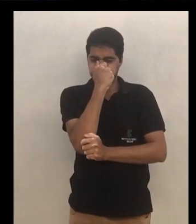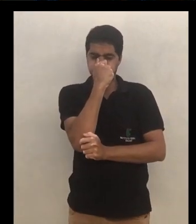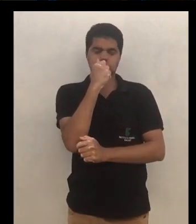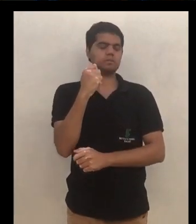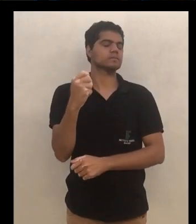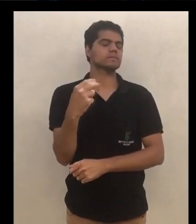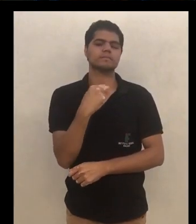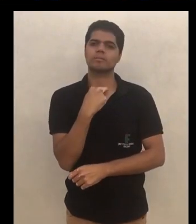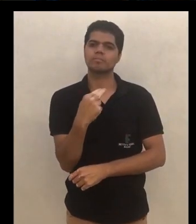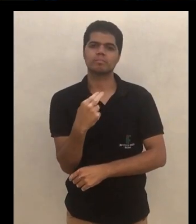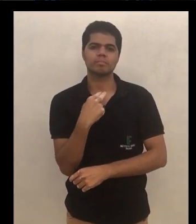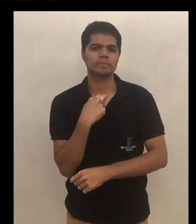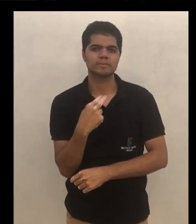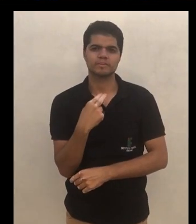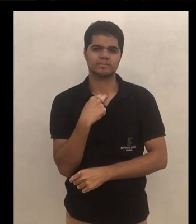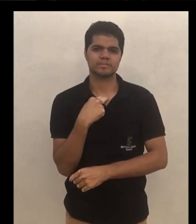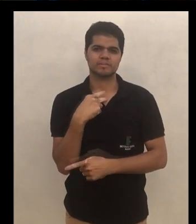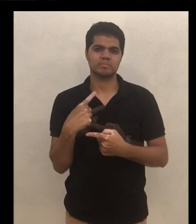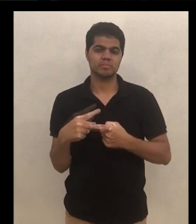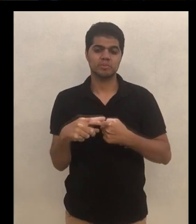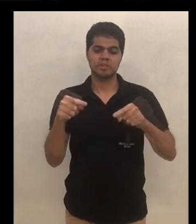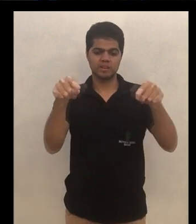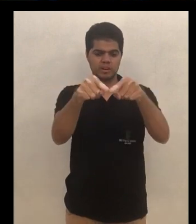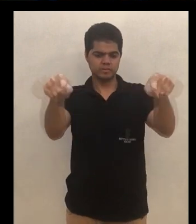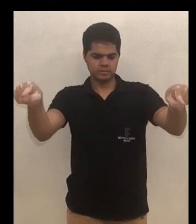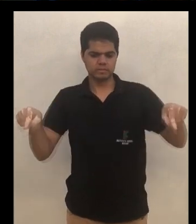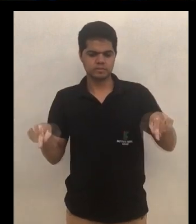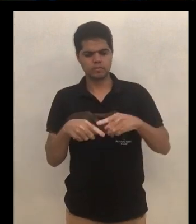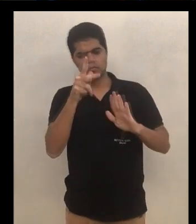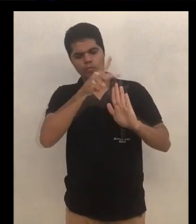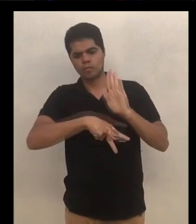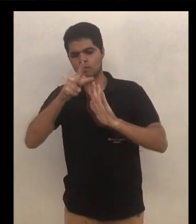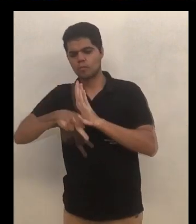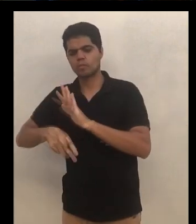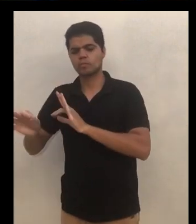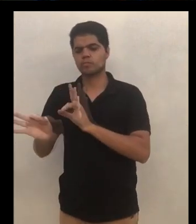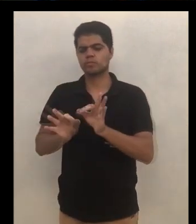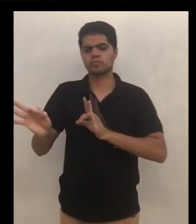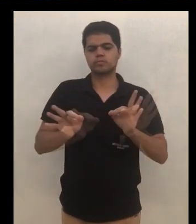falando disso também, que as instalações devem ser projetadas e